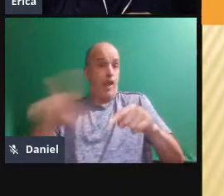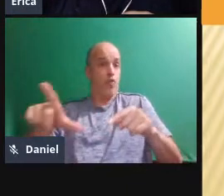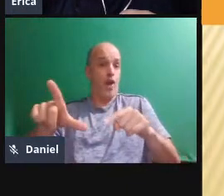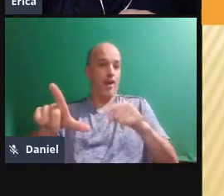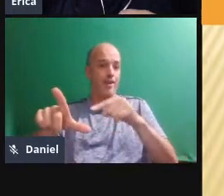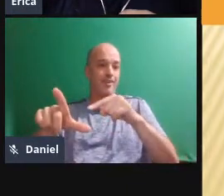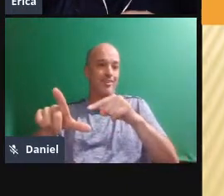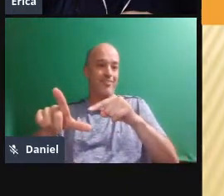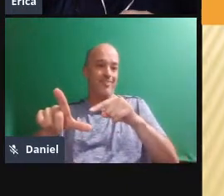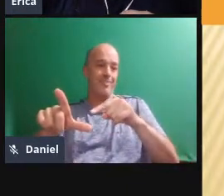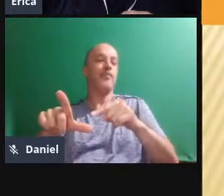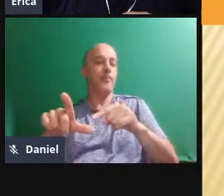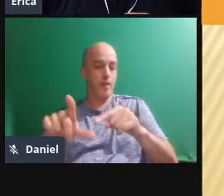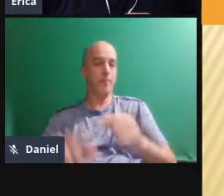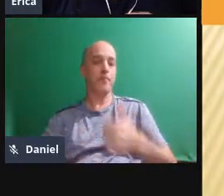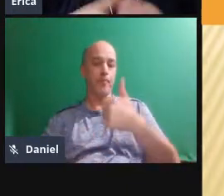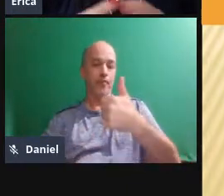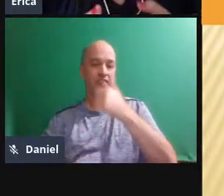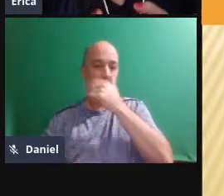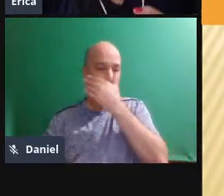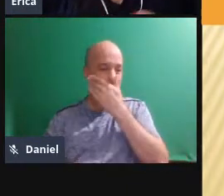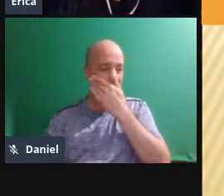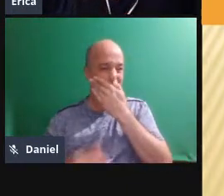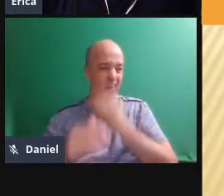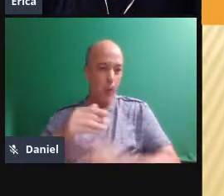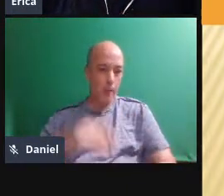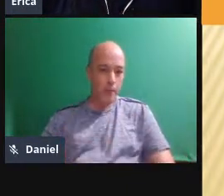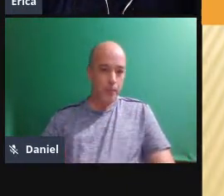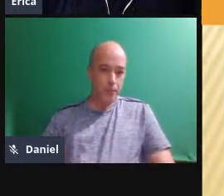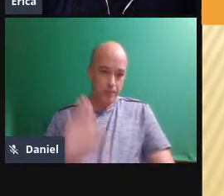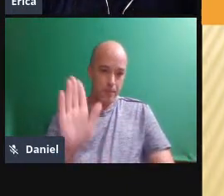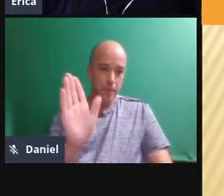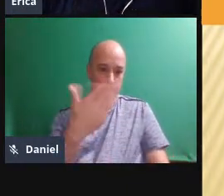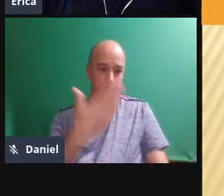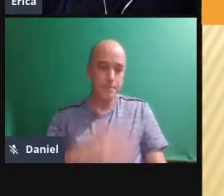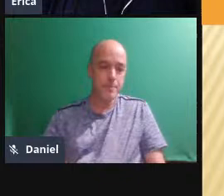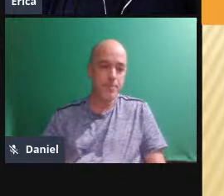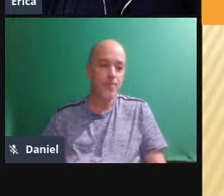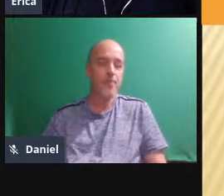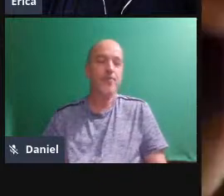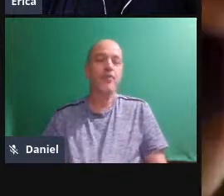sinais, eles conversam em sinais. Isso é uma língua, é utilizado uma língua para se comunicar.